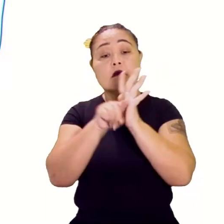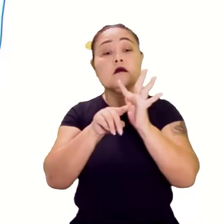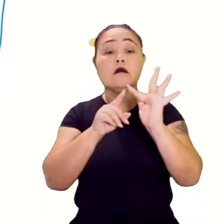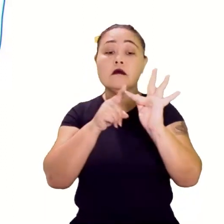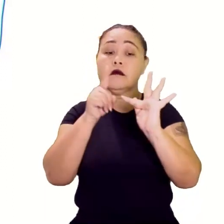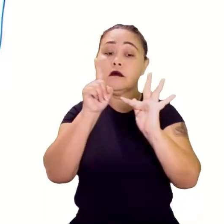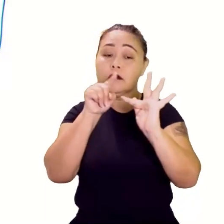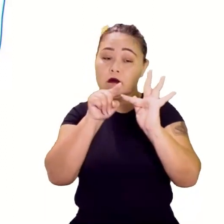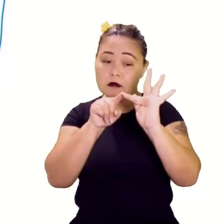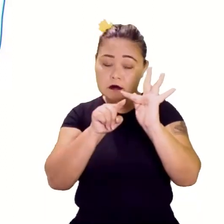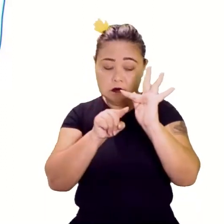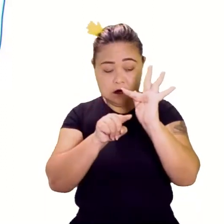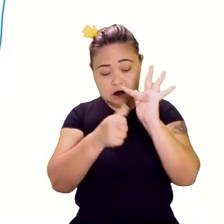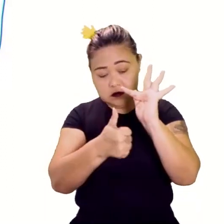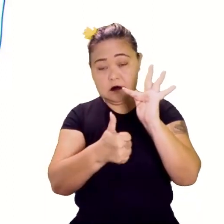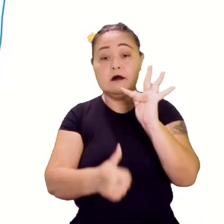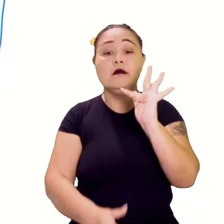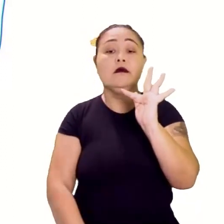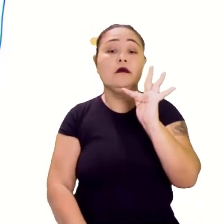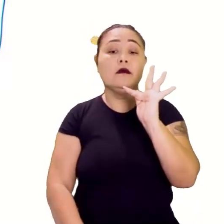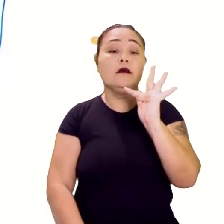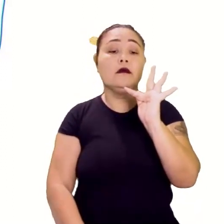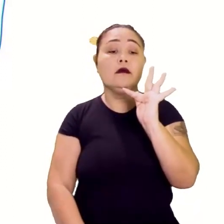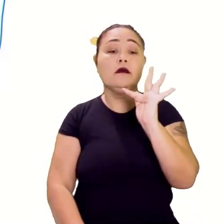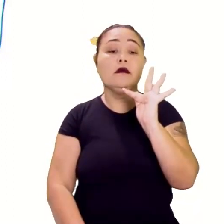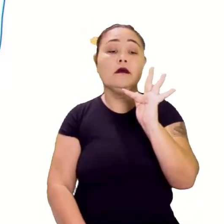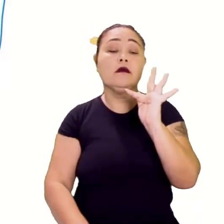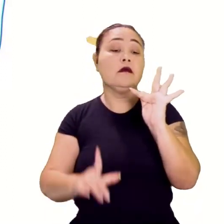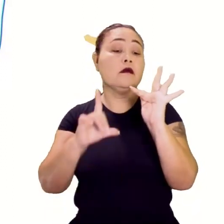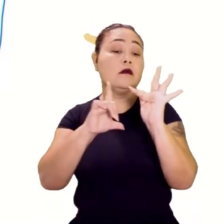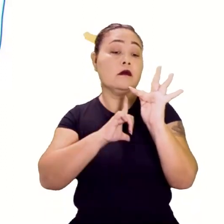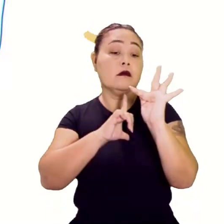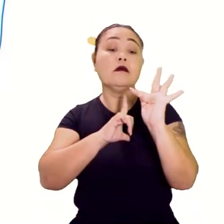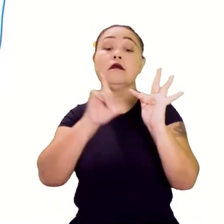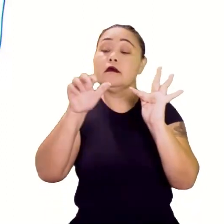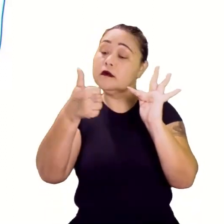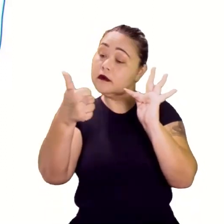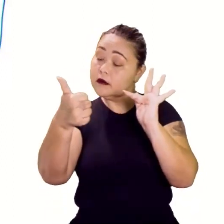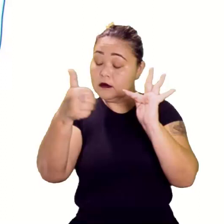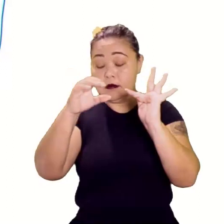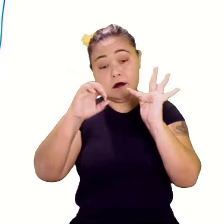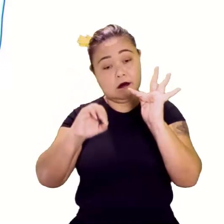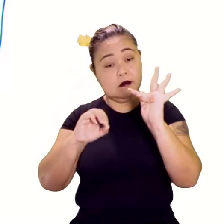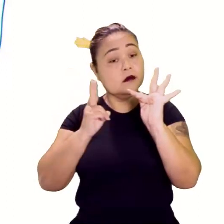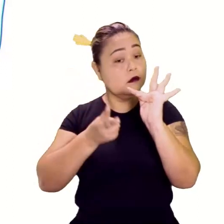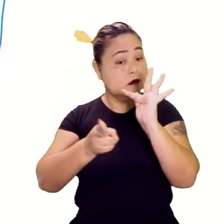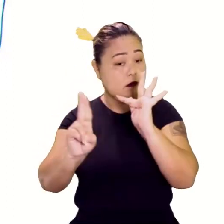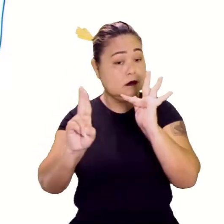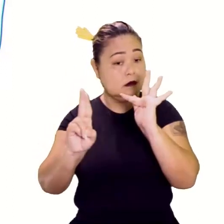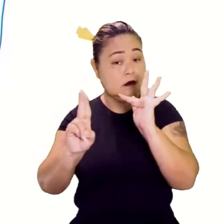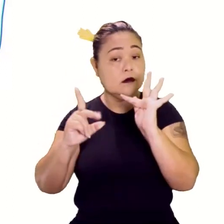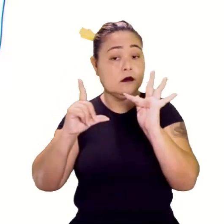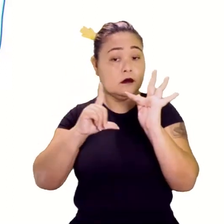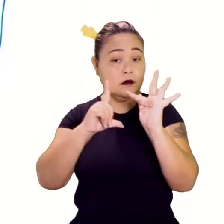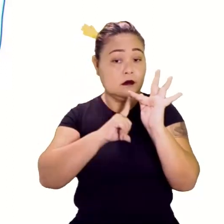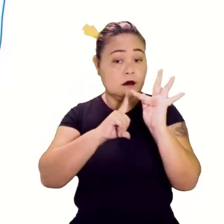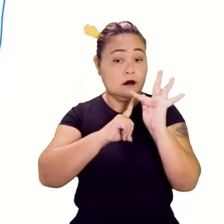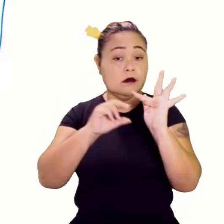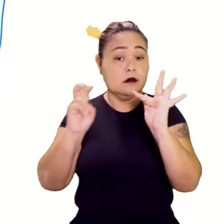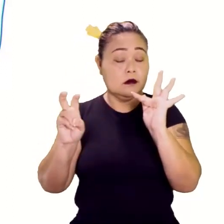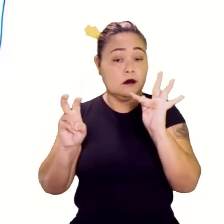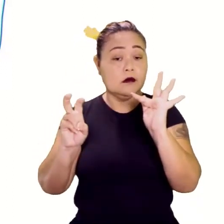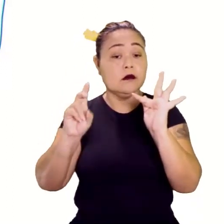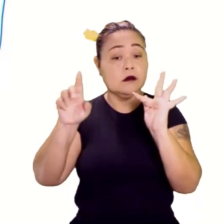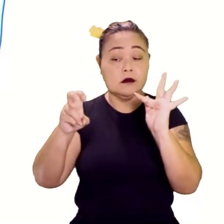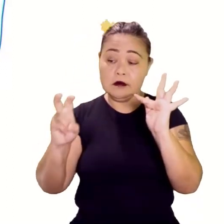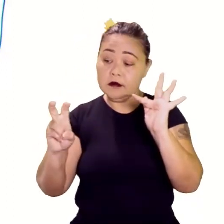y. Isso. Tem um pontinho aqui. Eu tenho 1 e o 0, sempre vai passar por aqui. E eu tenho para um valor de